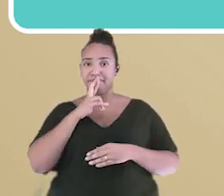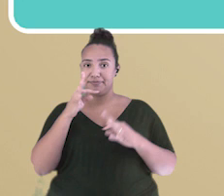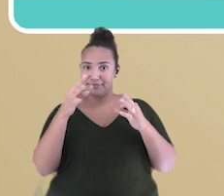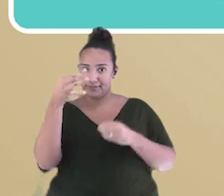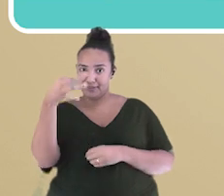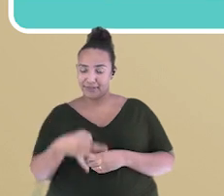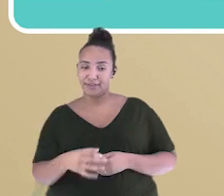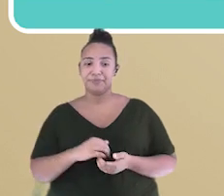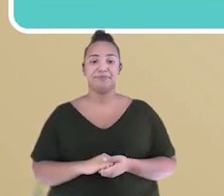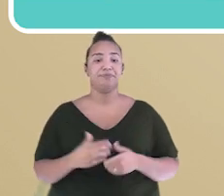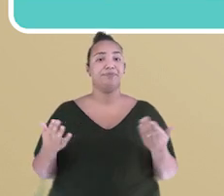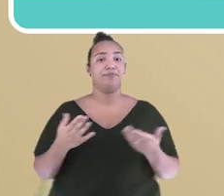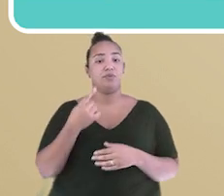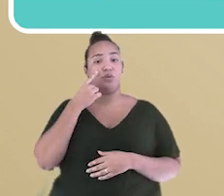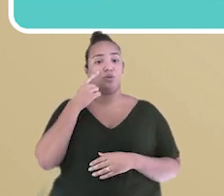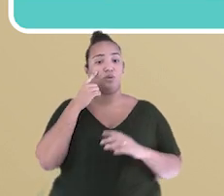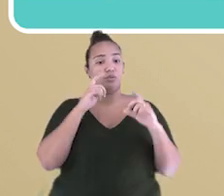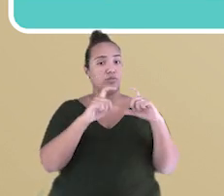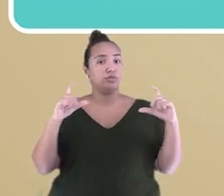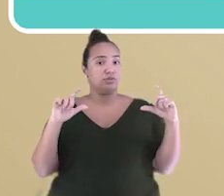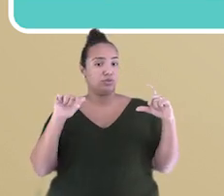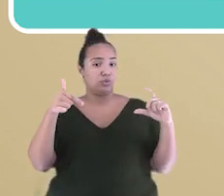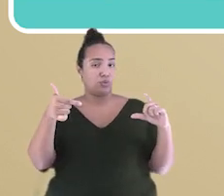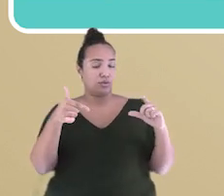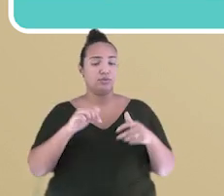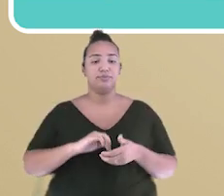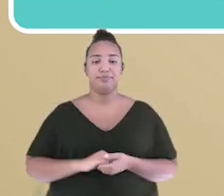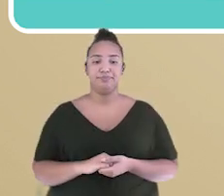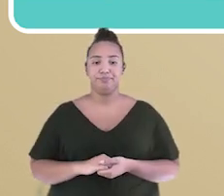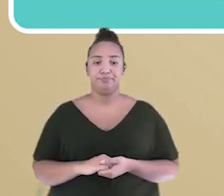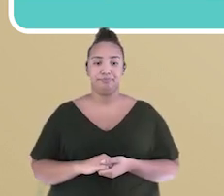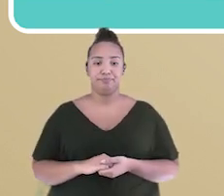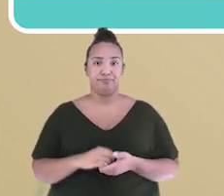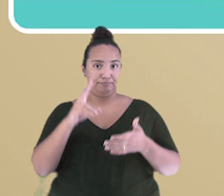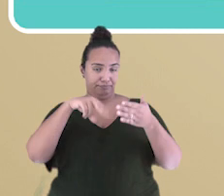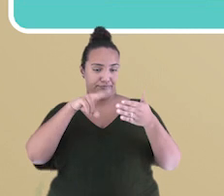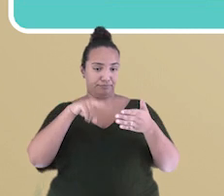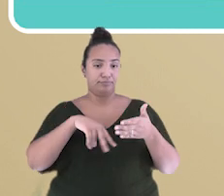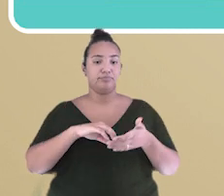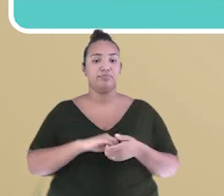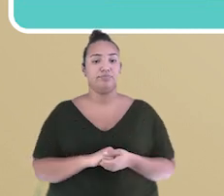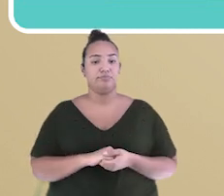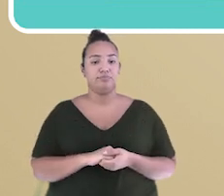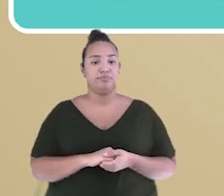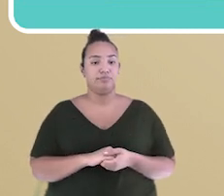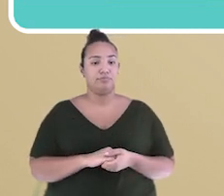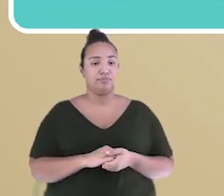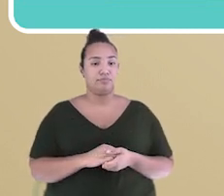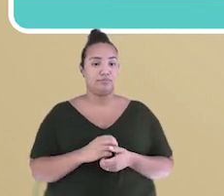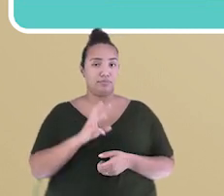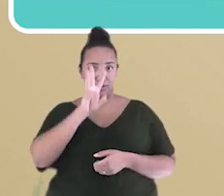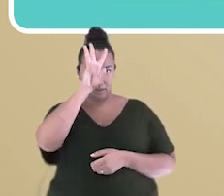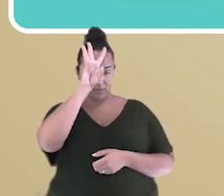acertou? Agora, observe outra tirinha da turma da Mônica. Vamos fazer a leitura.